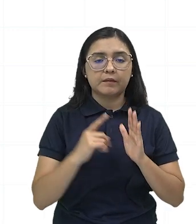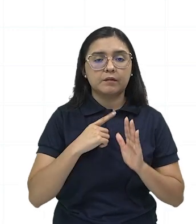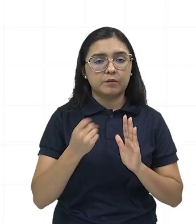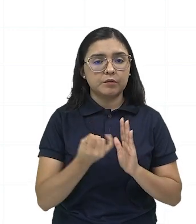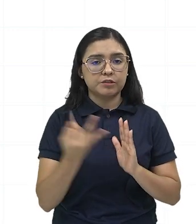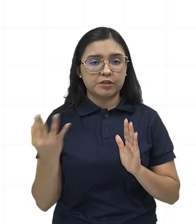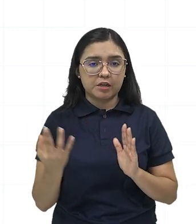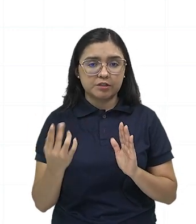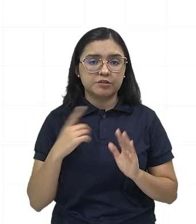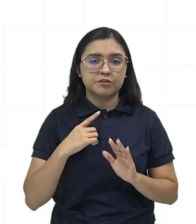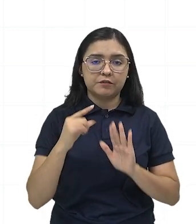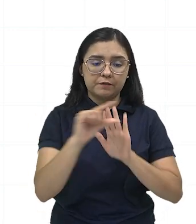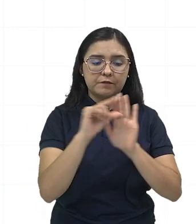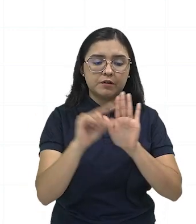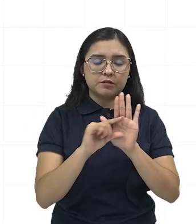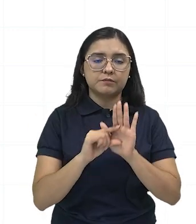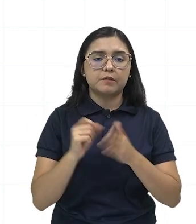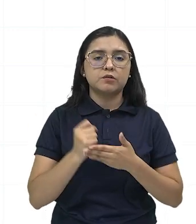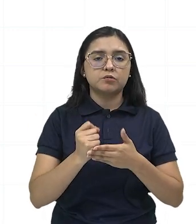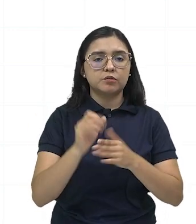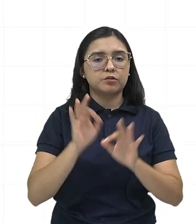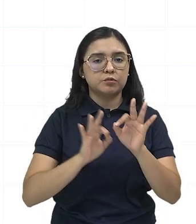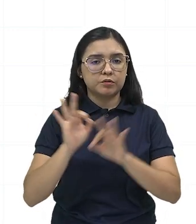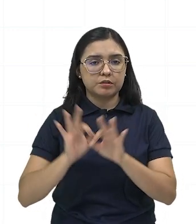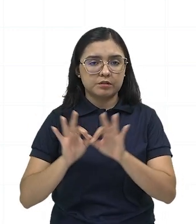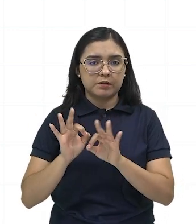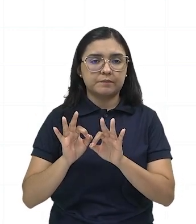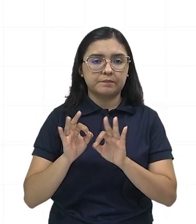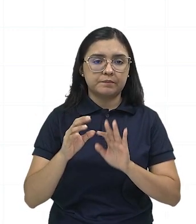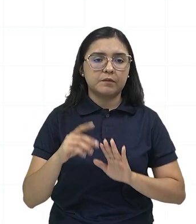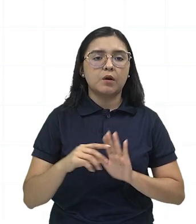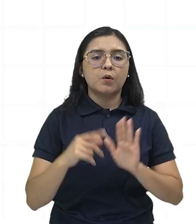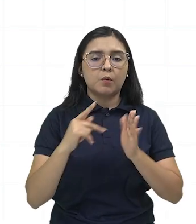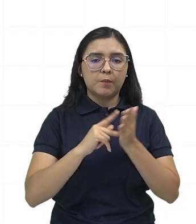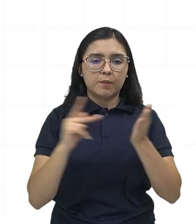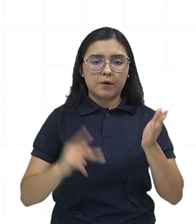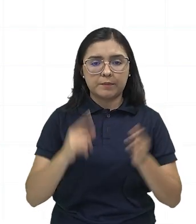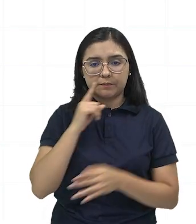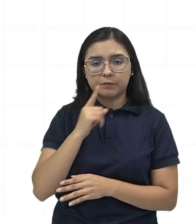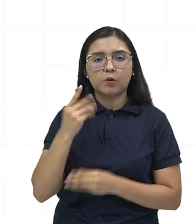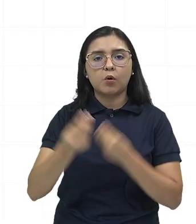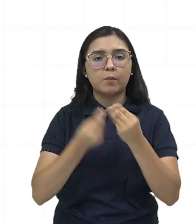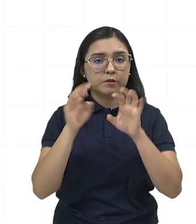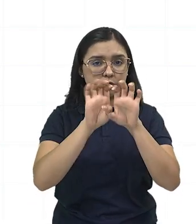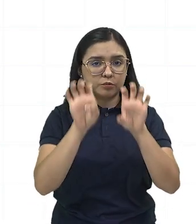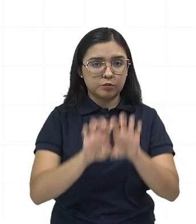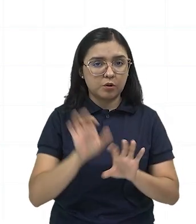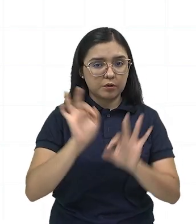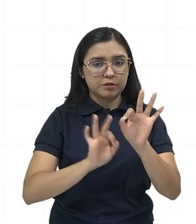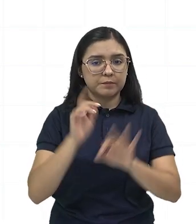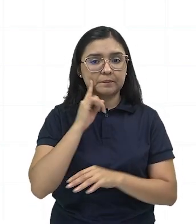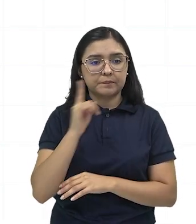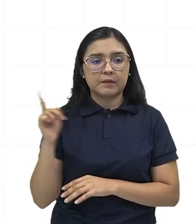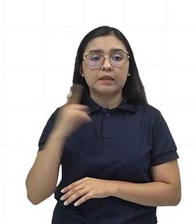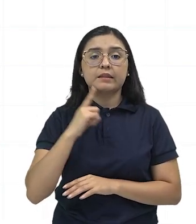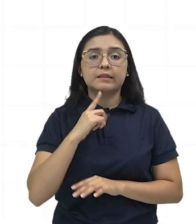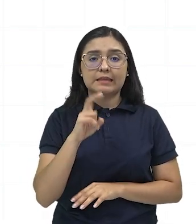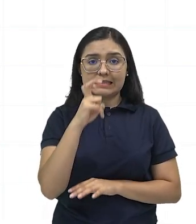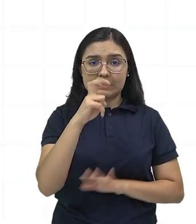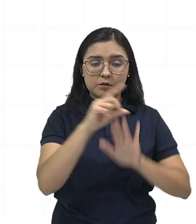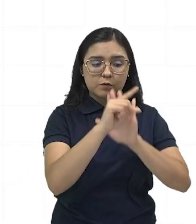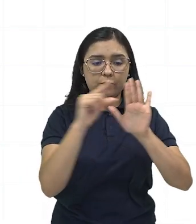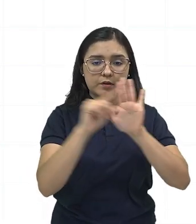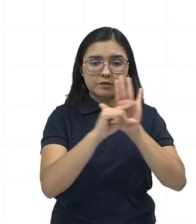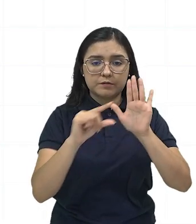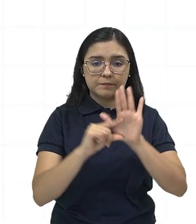de versos e ajudam a organizar o poema visualmente. Observem comigo como fica. Eu tenho aqui 5